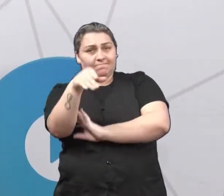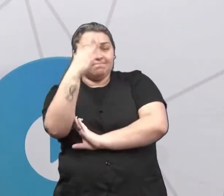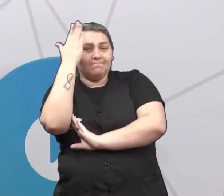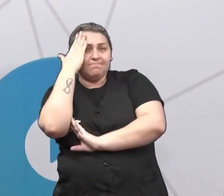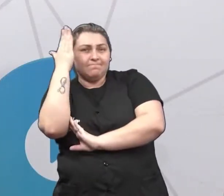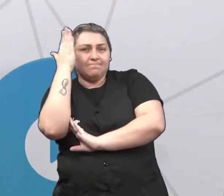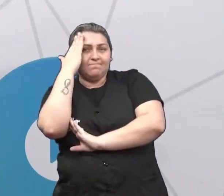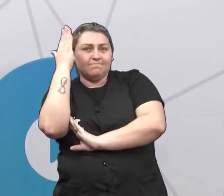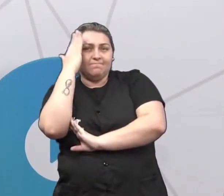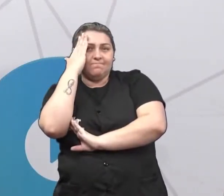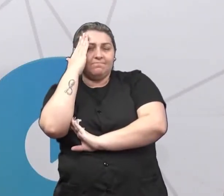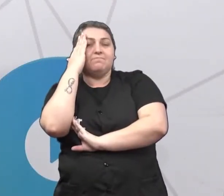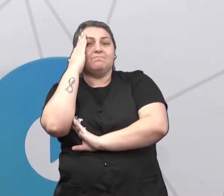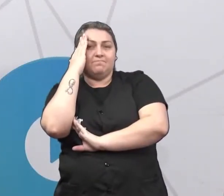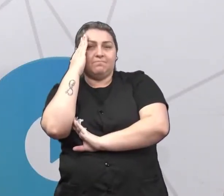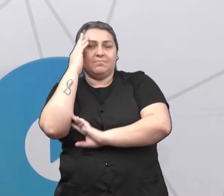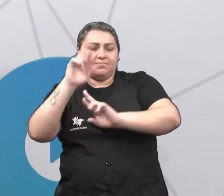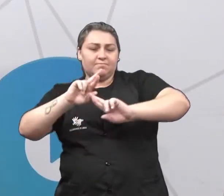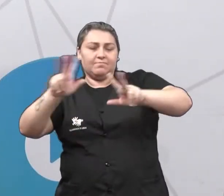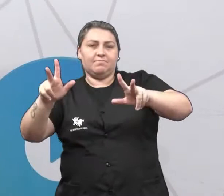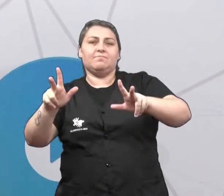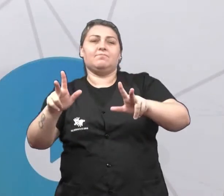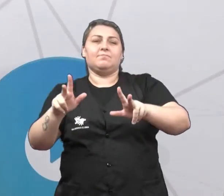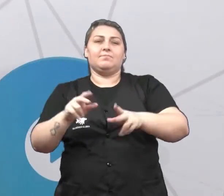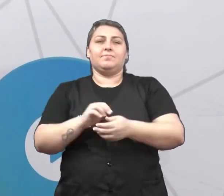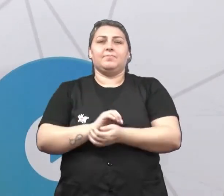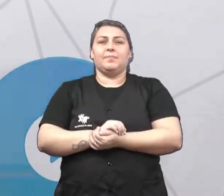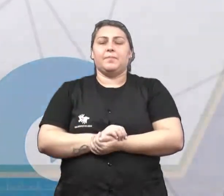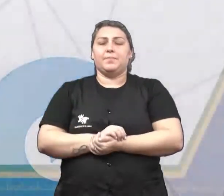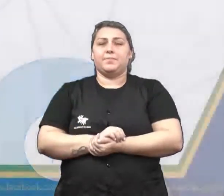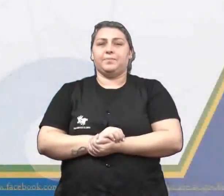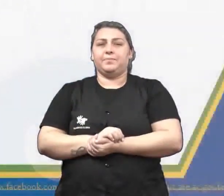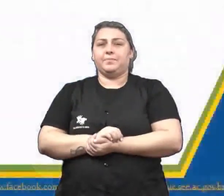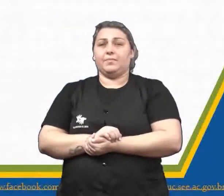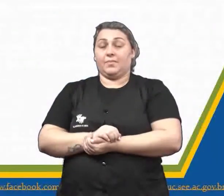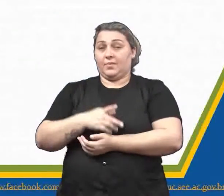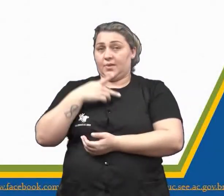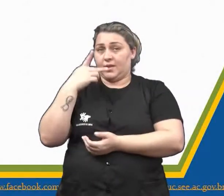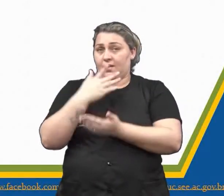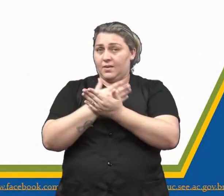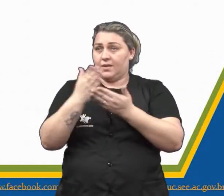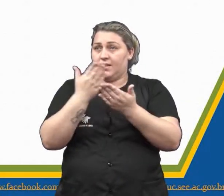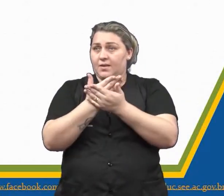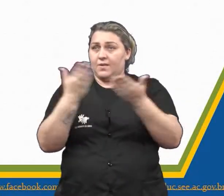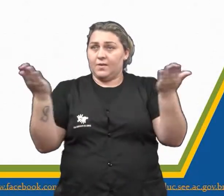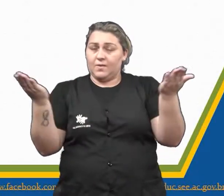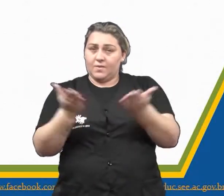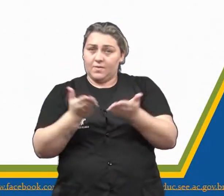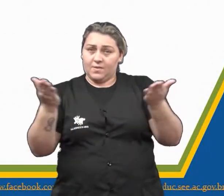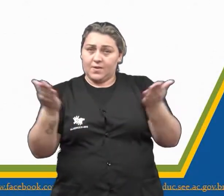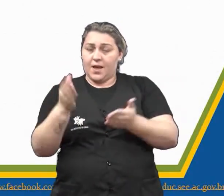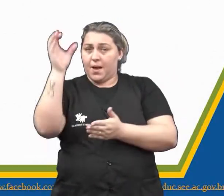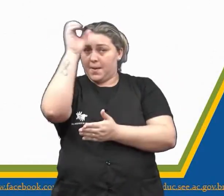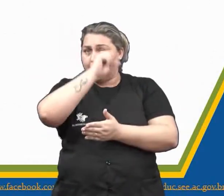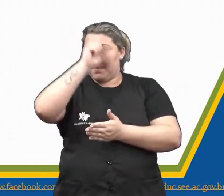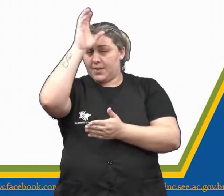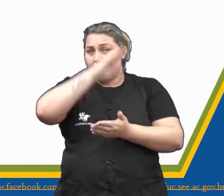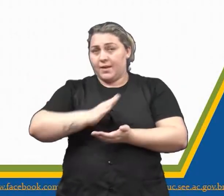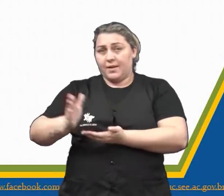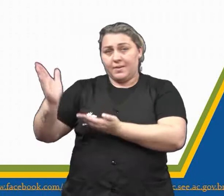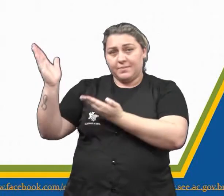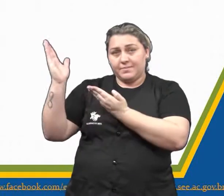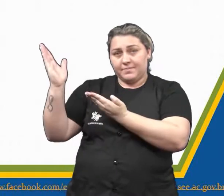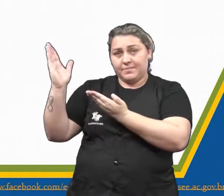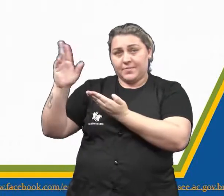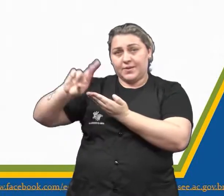saiba identificá-lo e distingui-lo, certo? E como eu falei no começo da nossa aula de hoje, a gente vai aprender um pouquinho mais